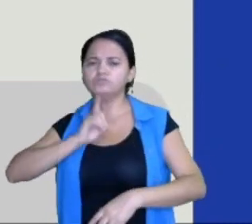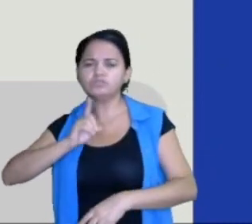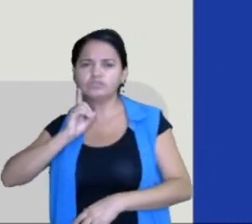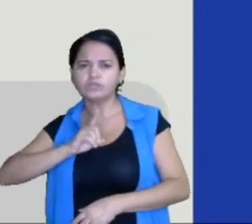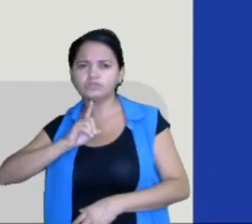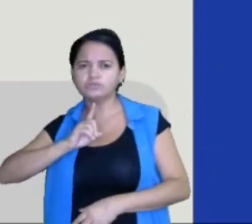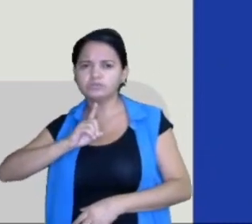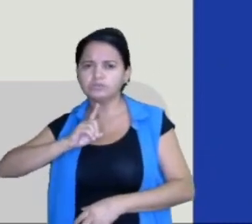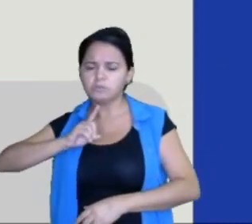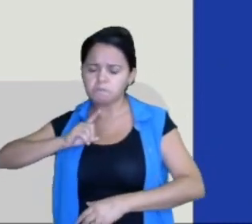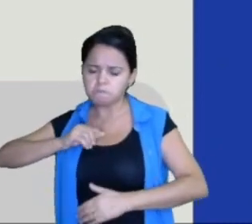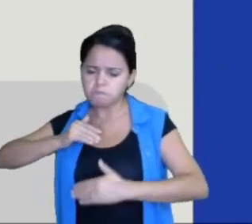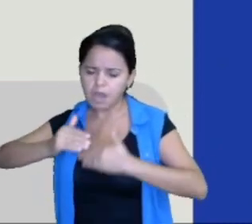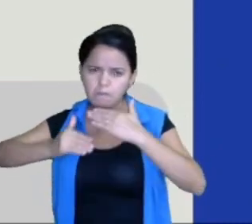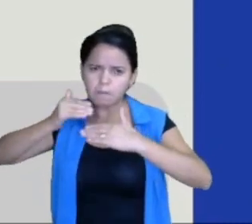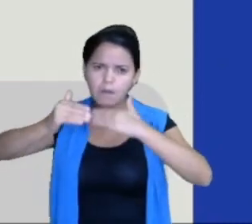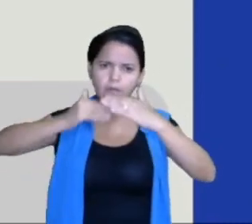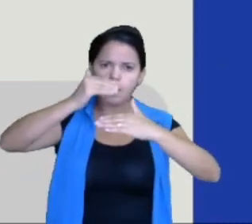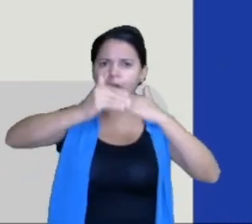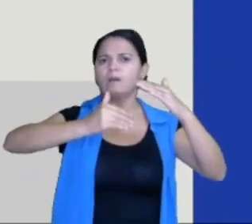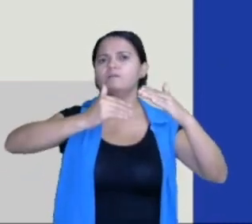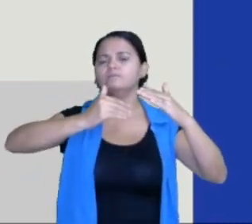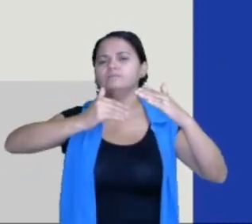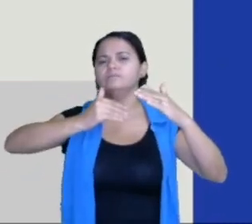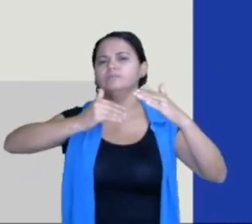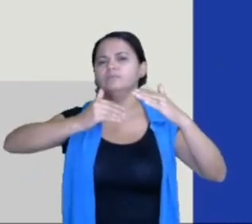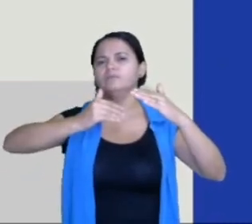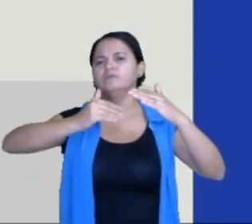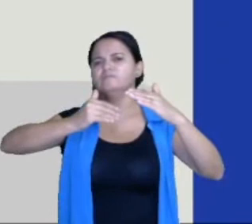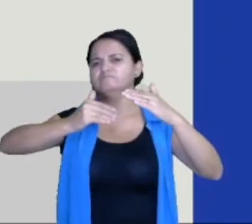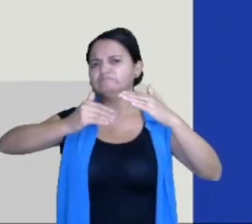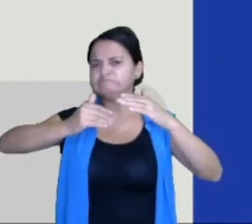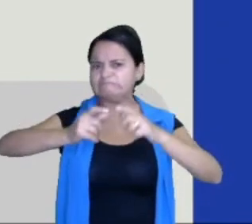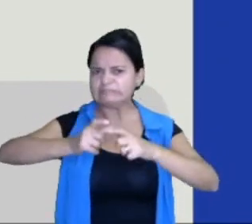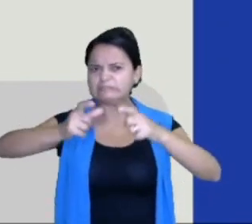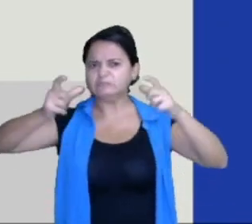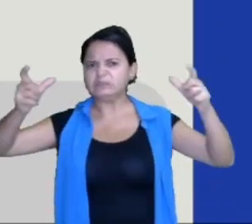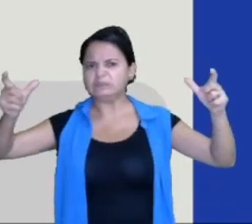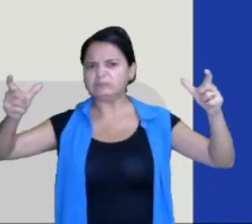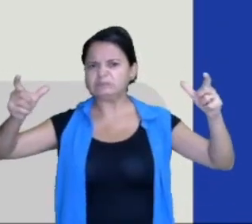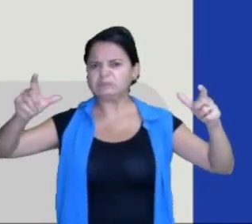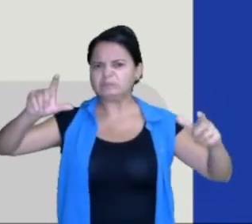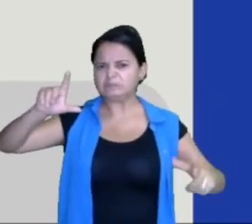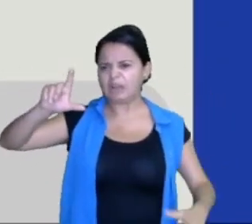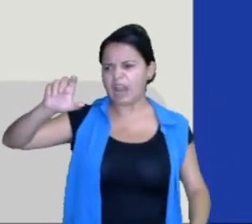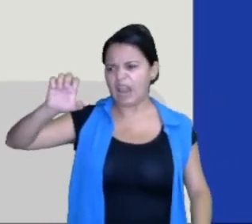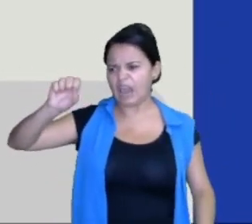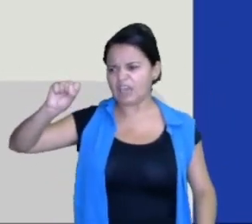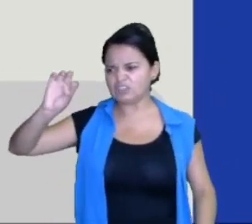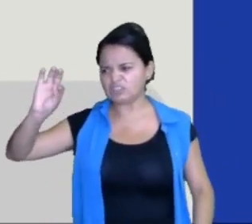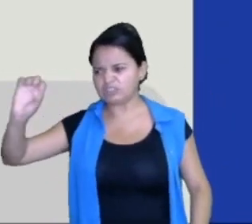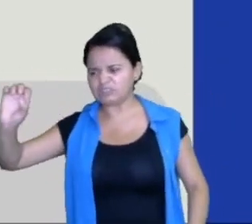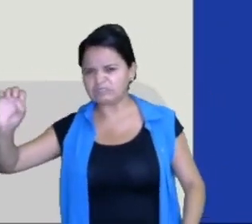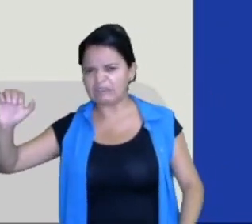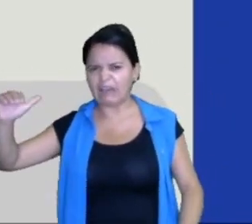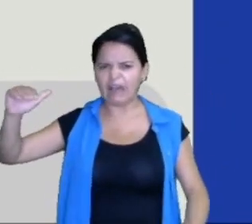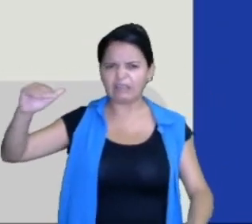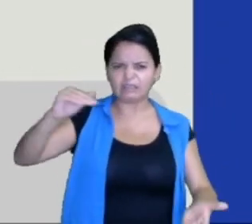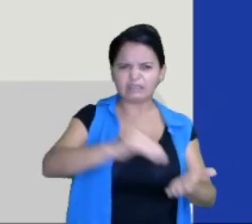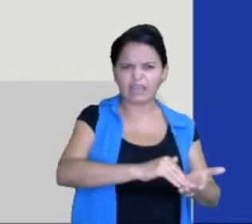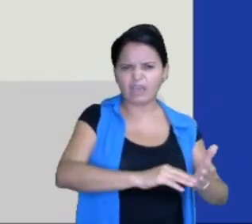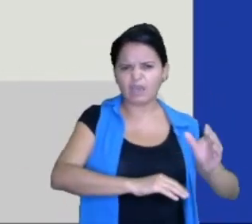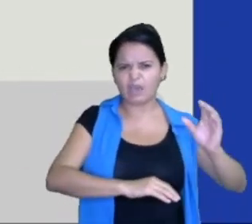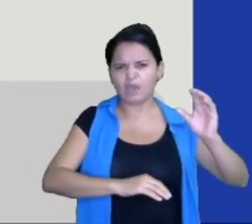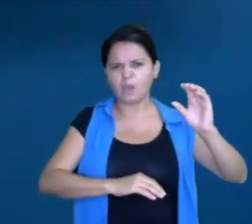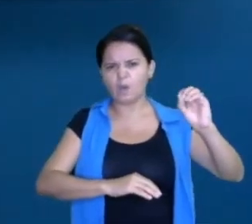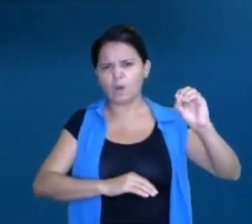ele avançou do leste ao oeste. Vamos abrir a imagem